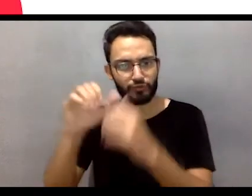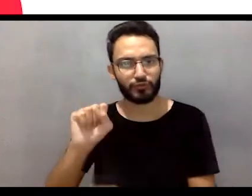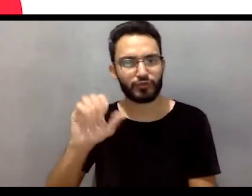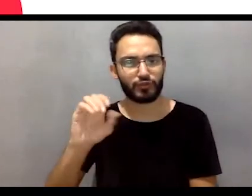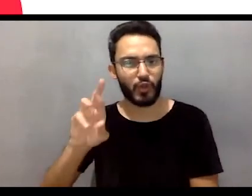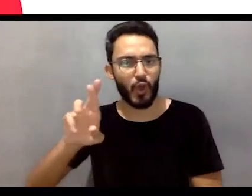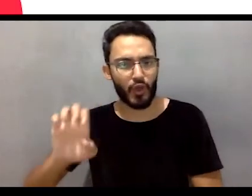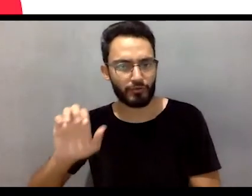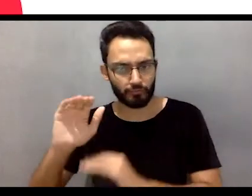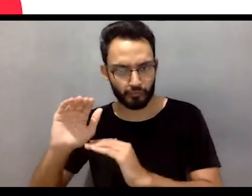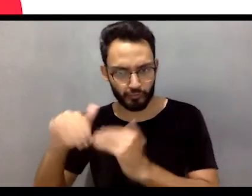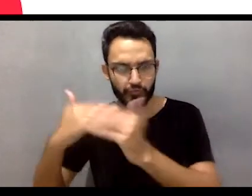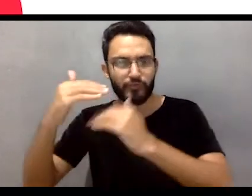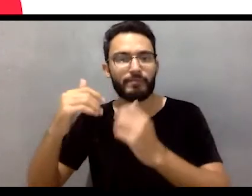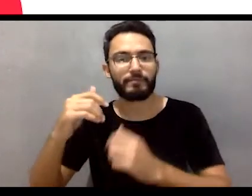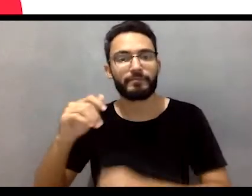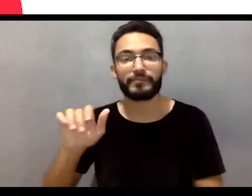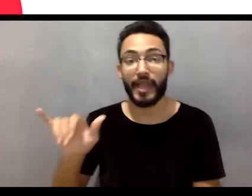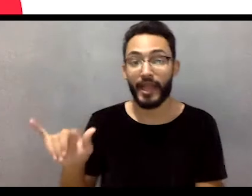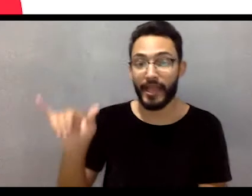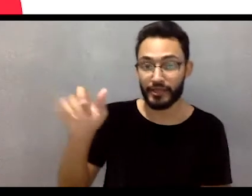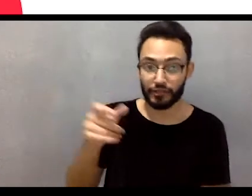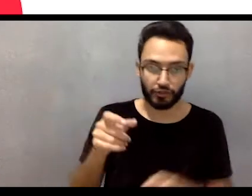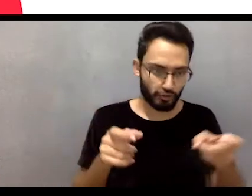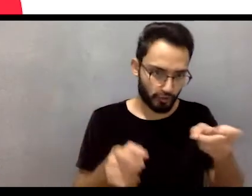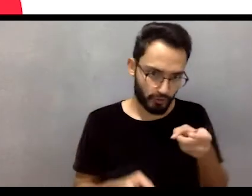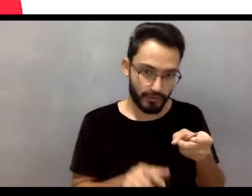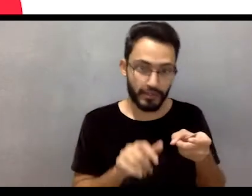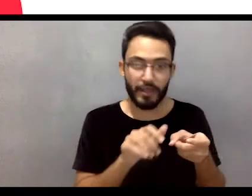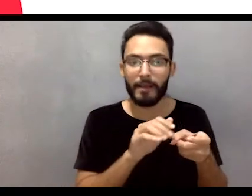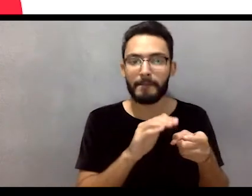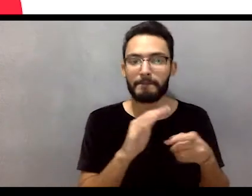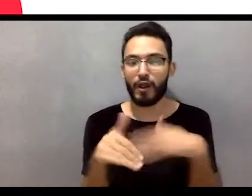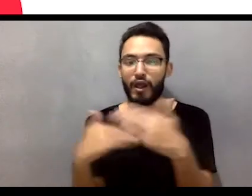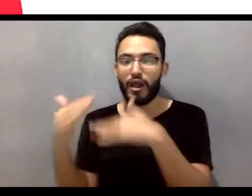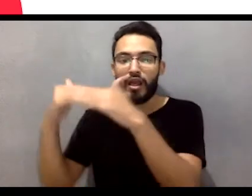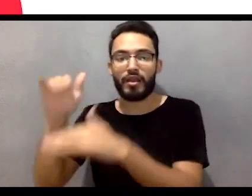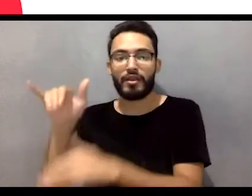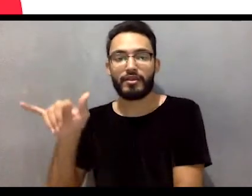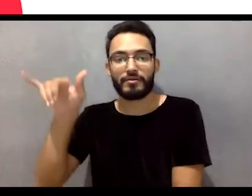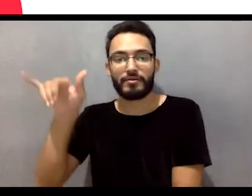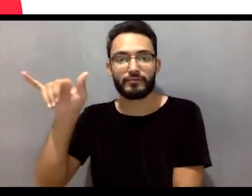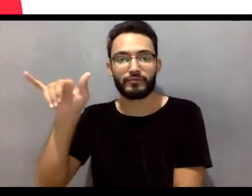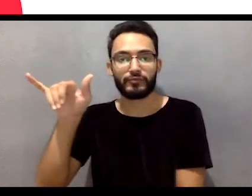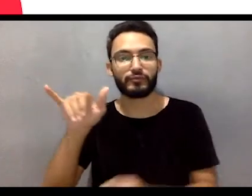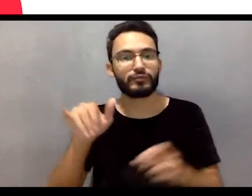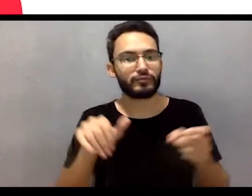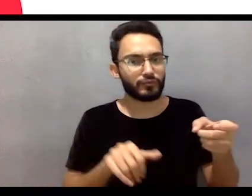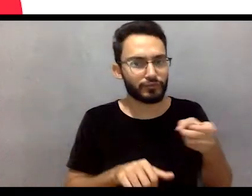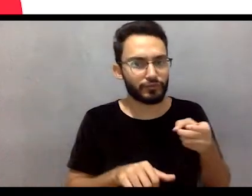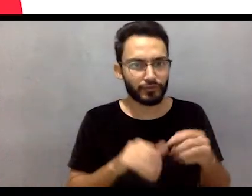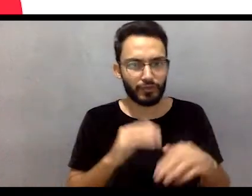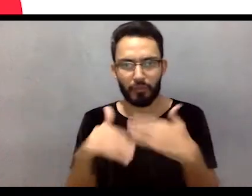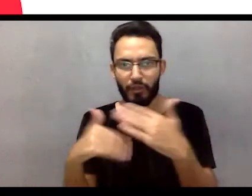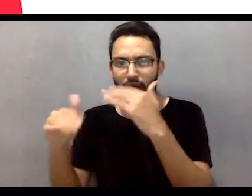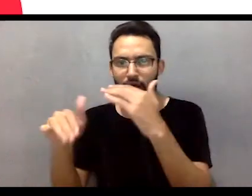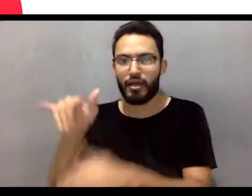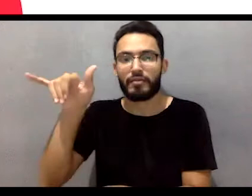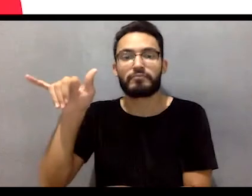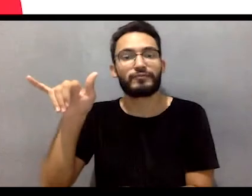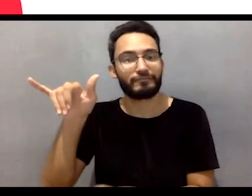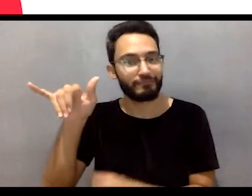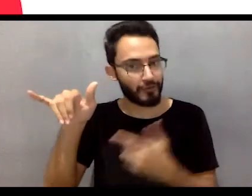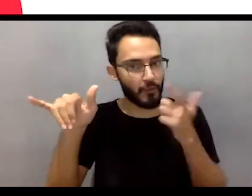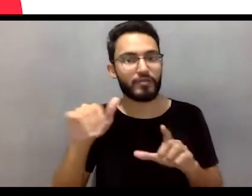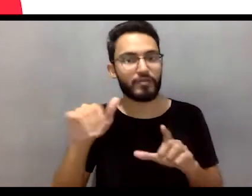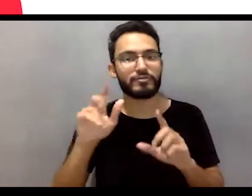gente conhece o nosso baseline e a gente vai mudar para tal. Aumentar